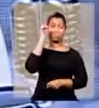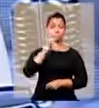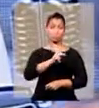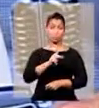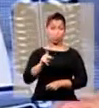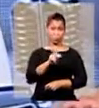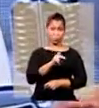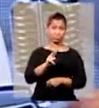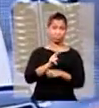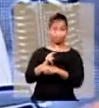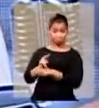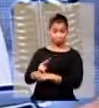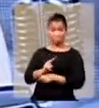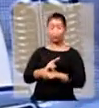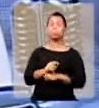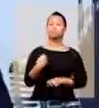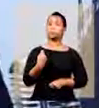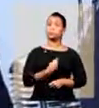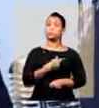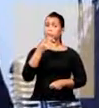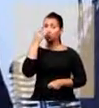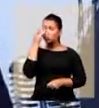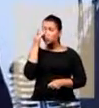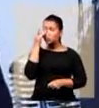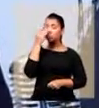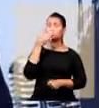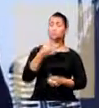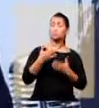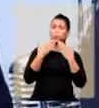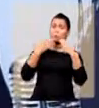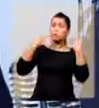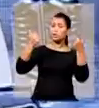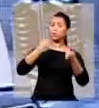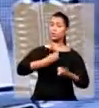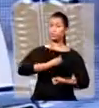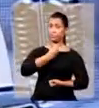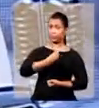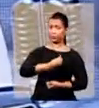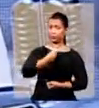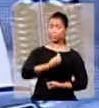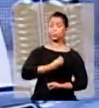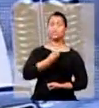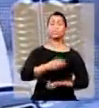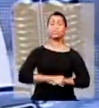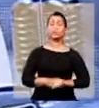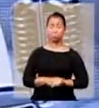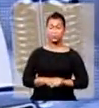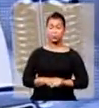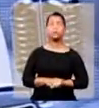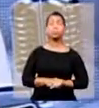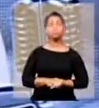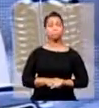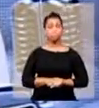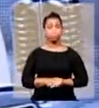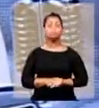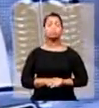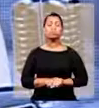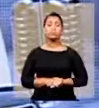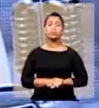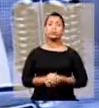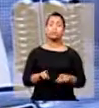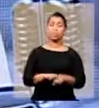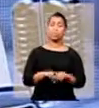na qualidade de vida das pessoas. Exatamente, né? Até o fortalecimento dos vínculos mesmo. E também nós trabalhamos